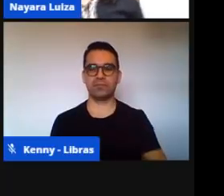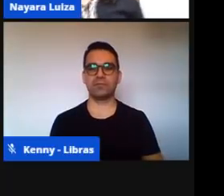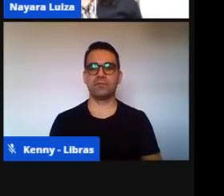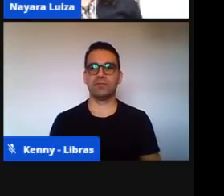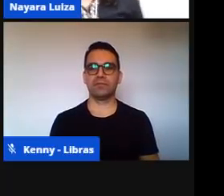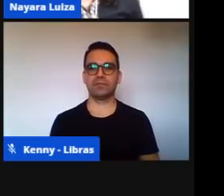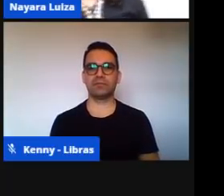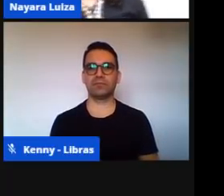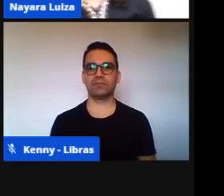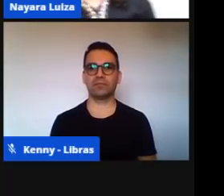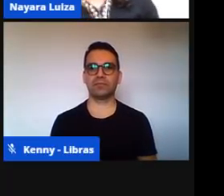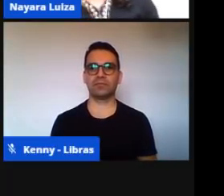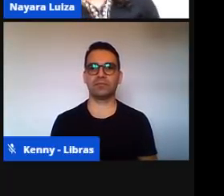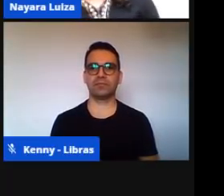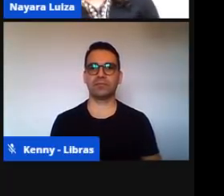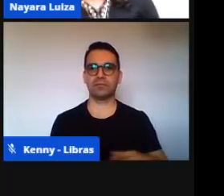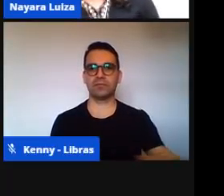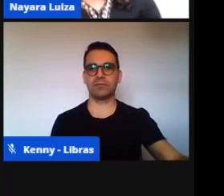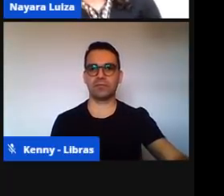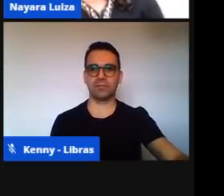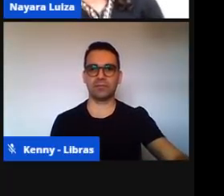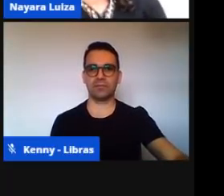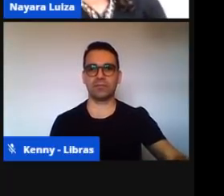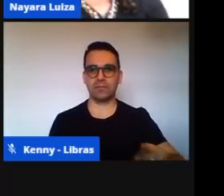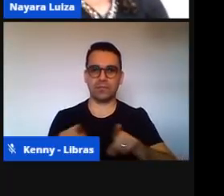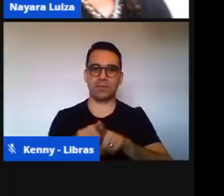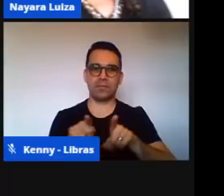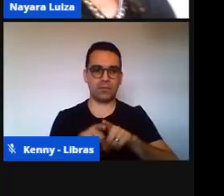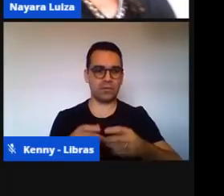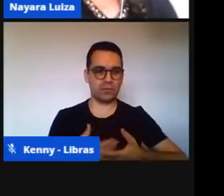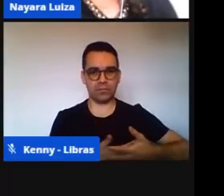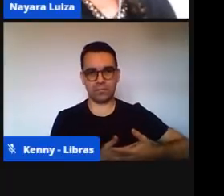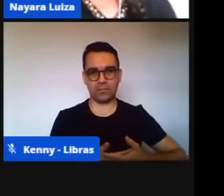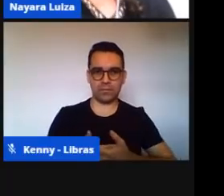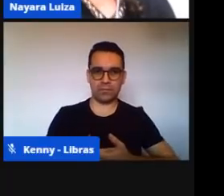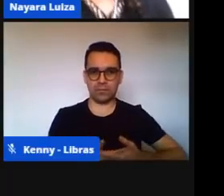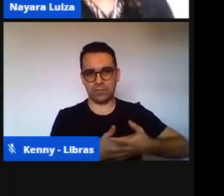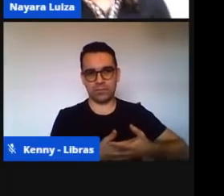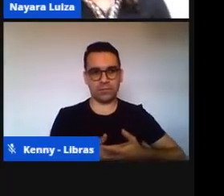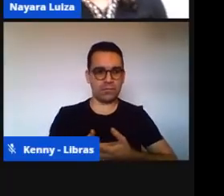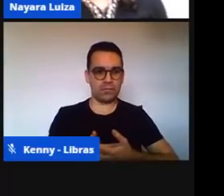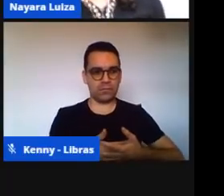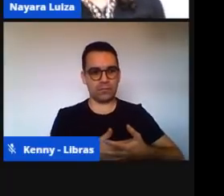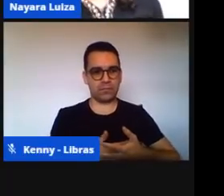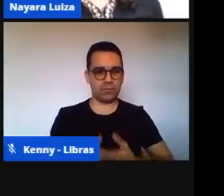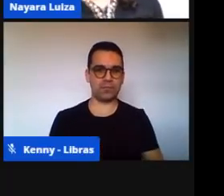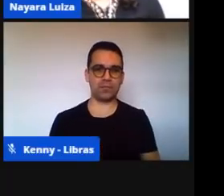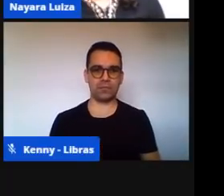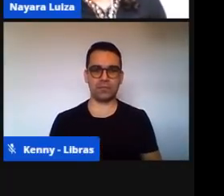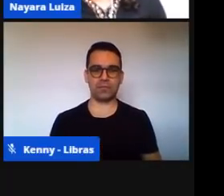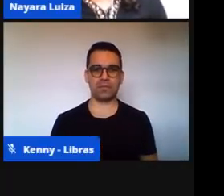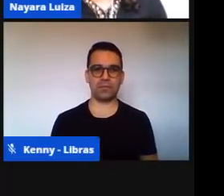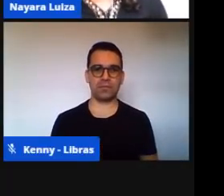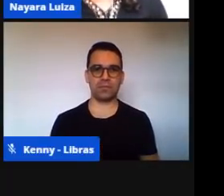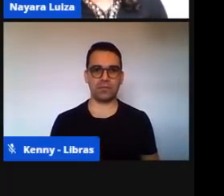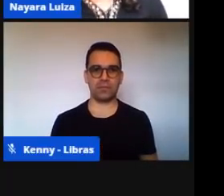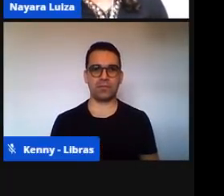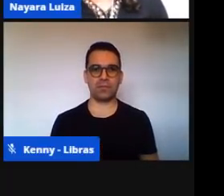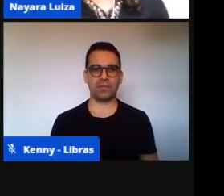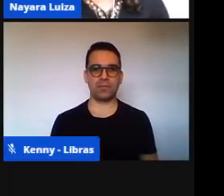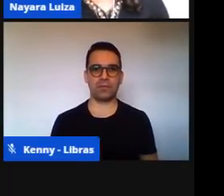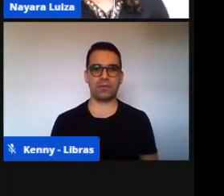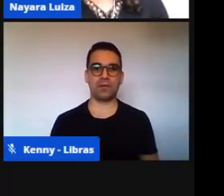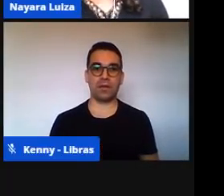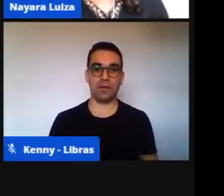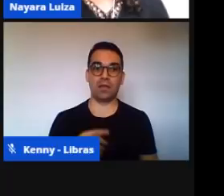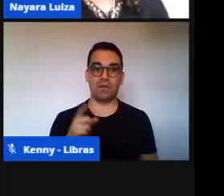ainda falando dos bebês, né, dos berçários, vocês que estão na escola vão receber